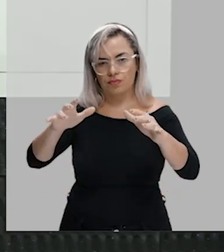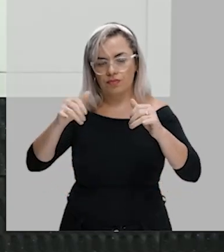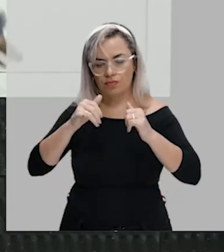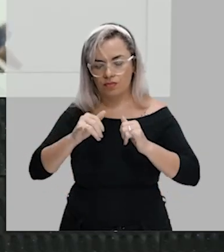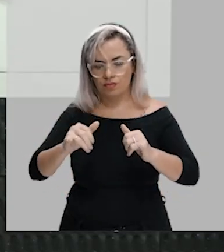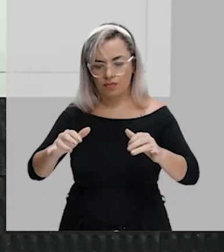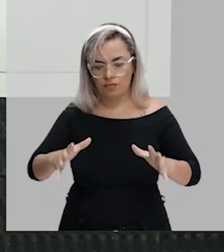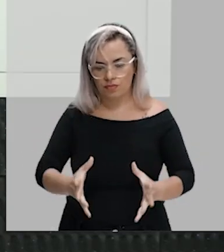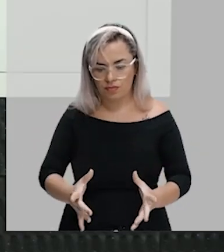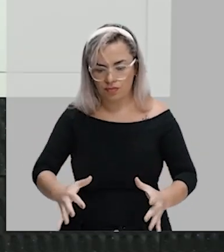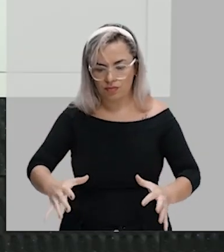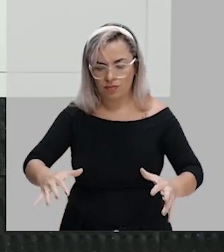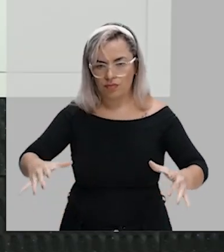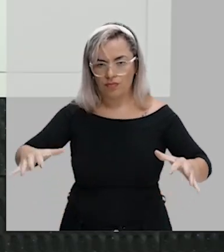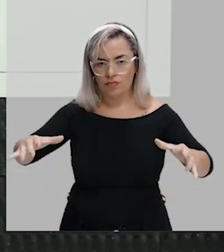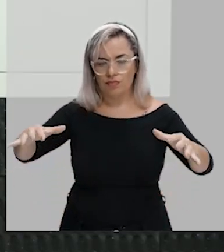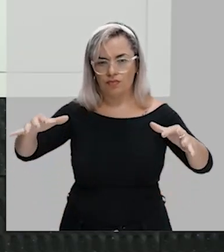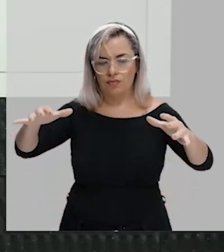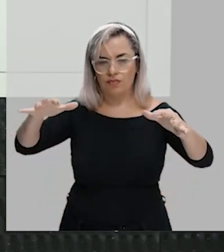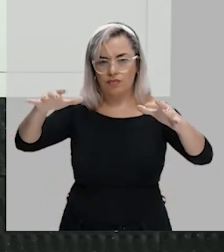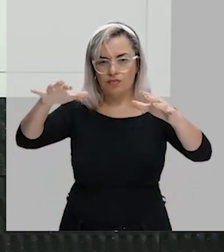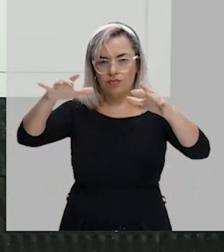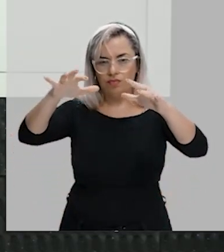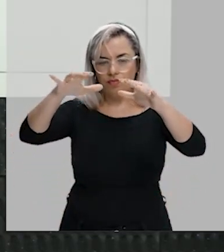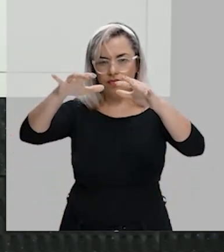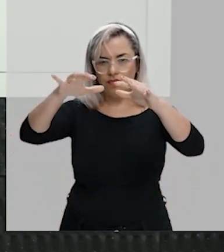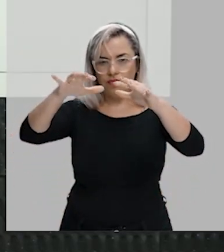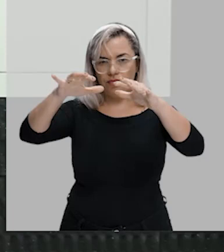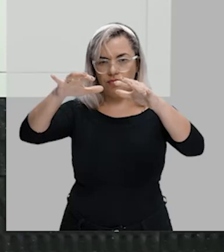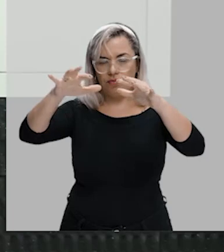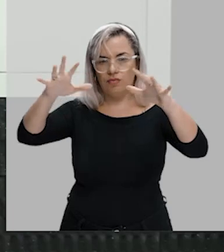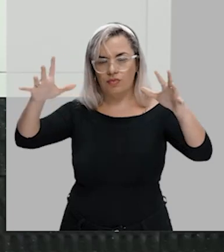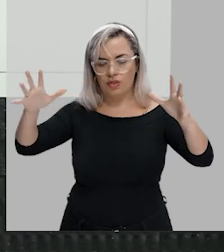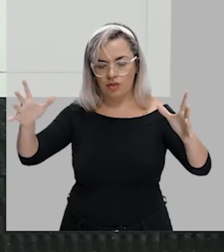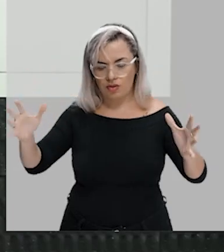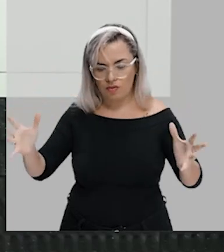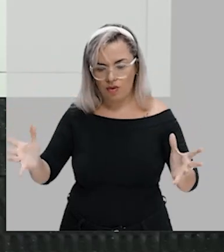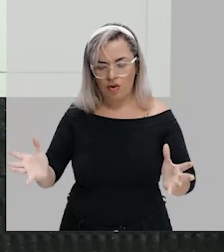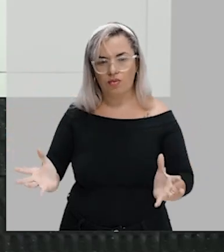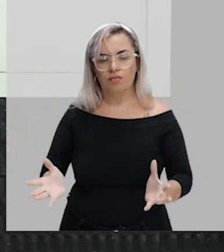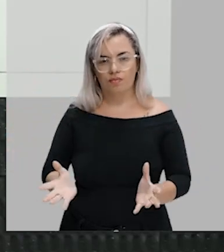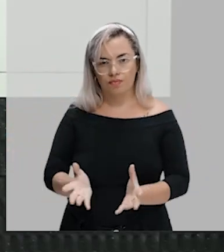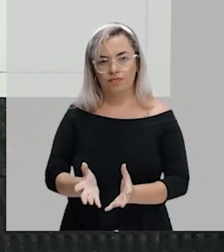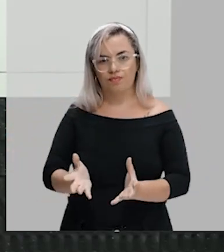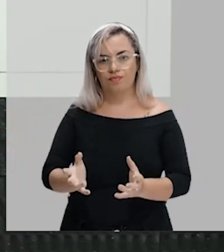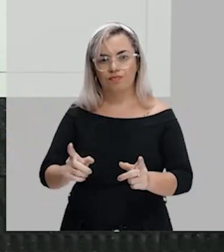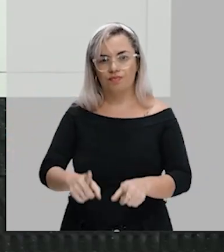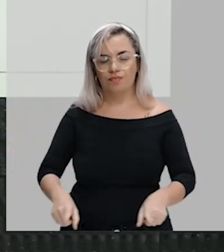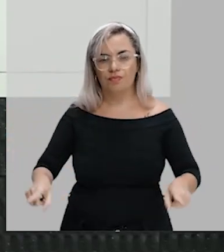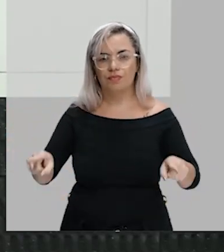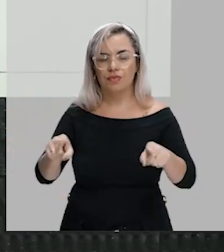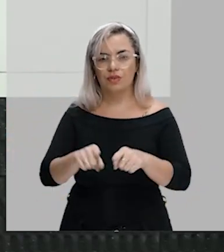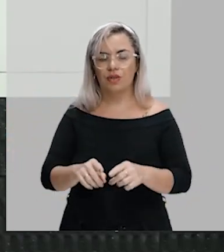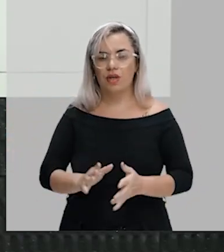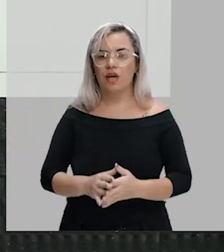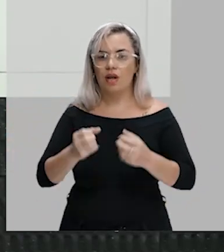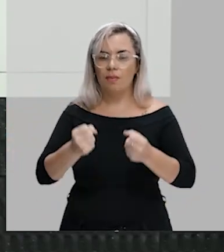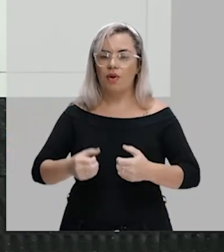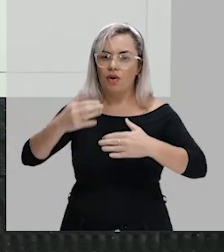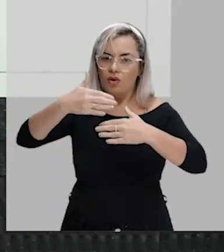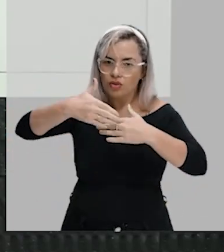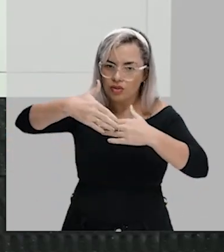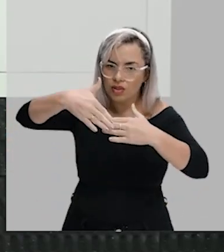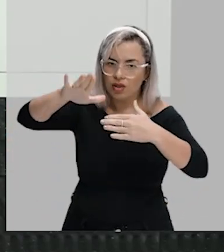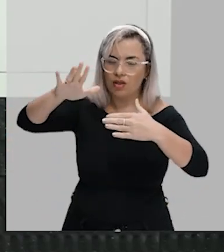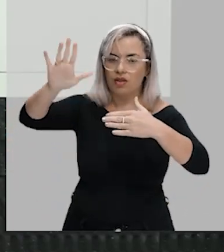Uma dessas camadas da nossa atmosfera, e ela é refletida por essas camadas também. Então ela pode sair da